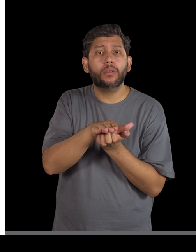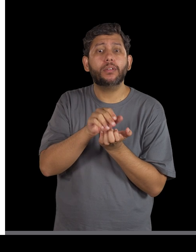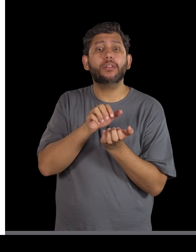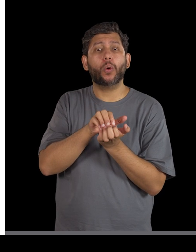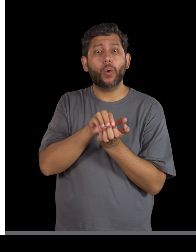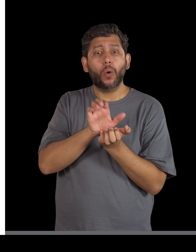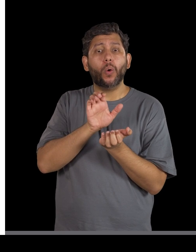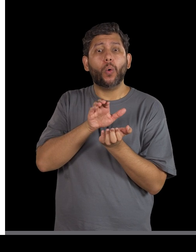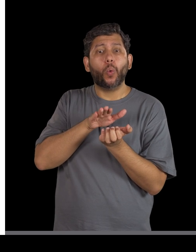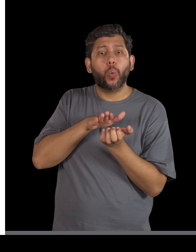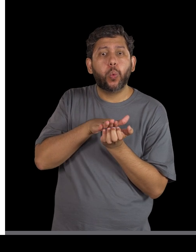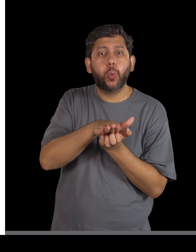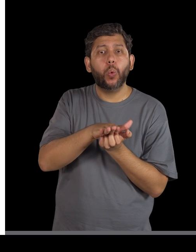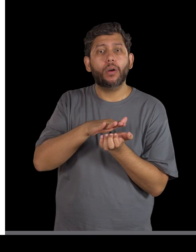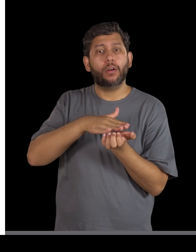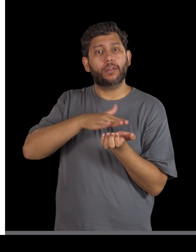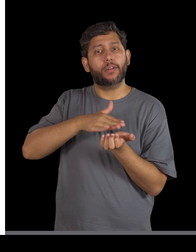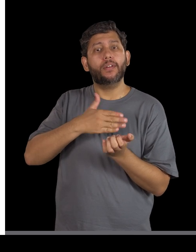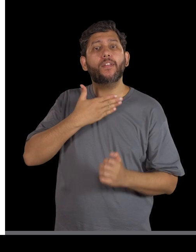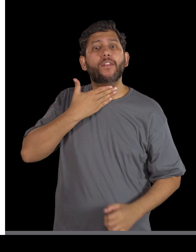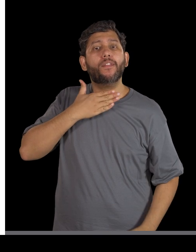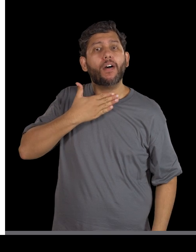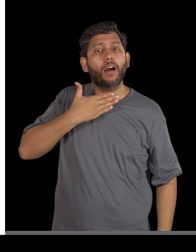e o da direita é sonoro.